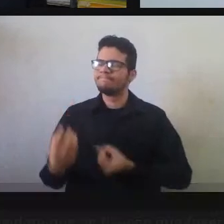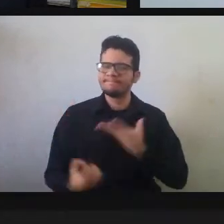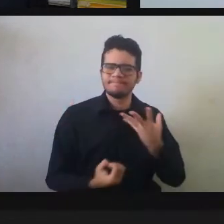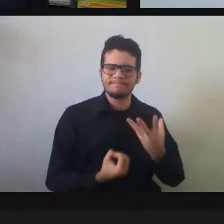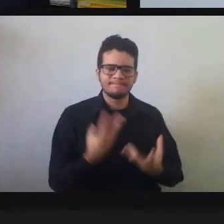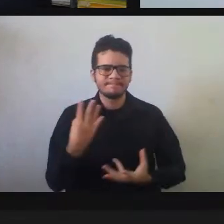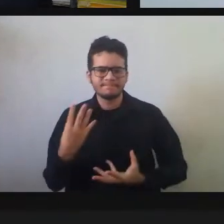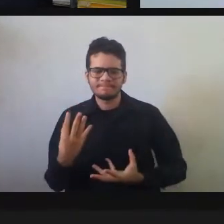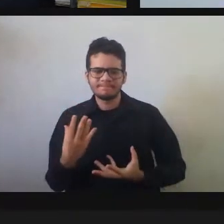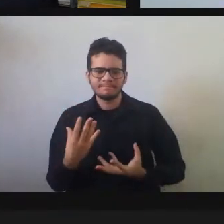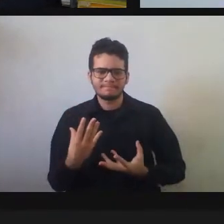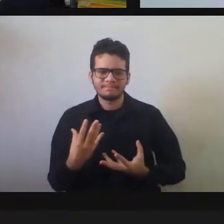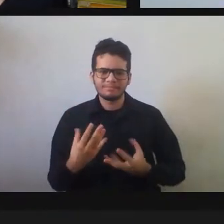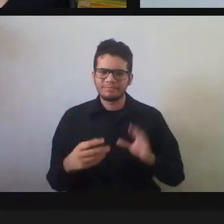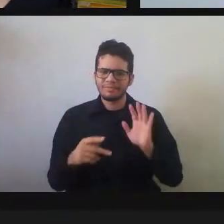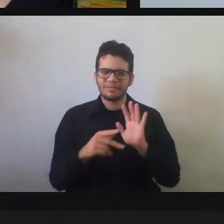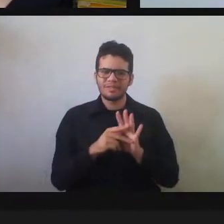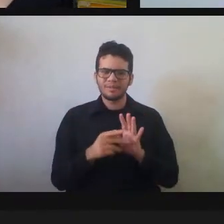famosa